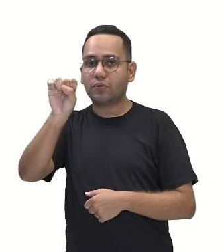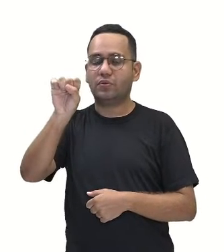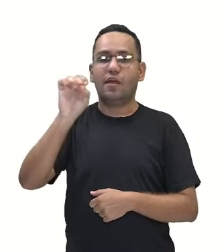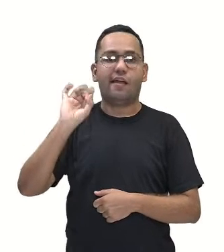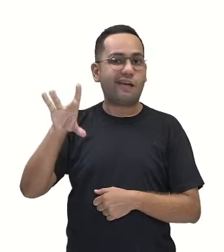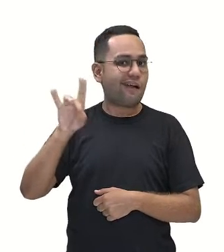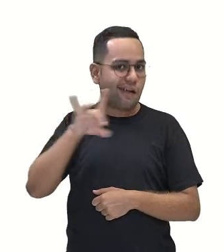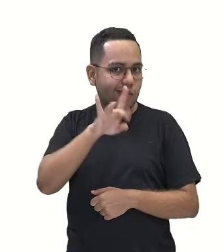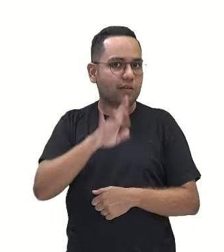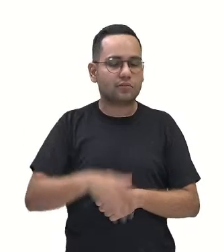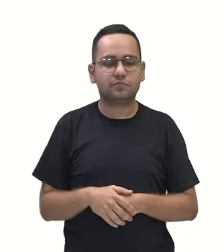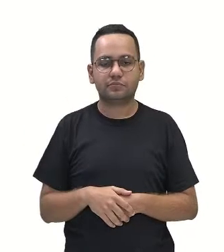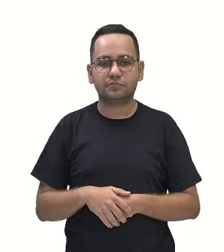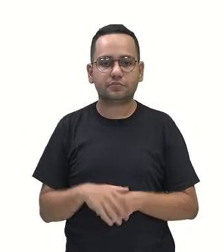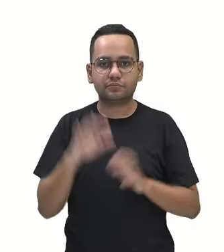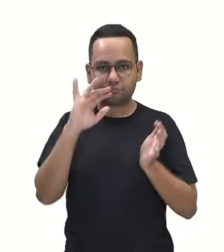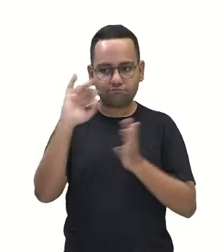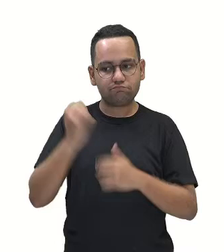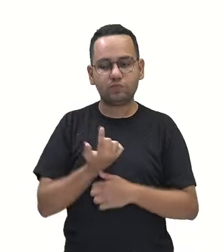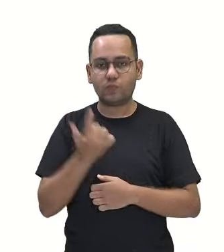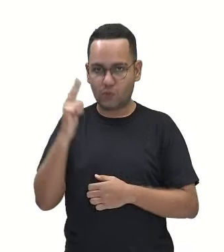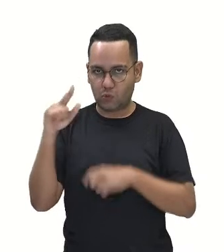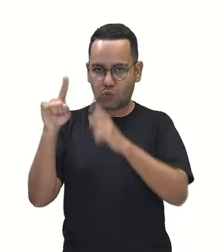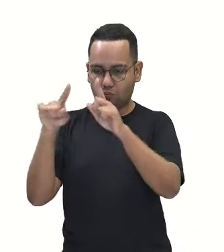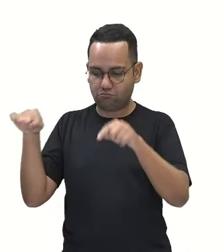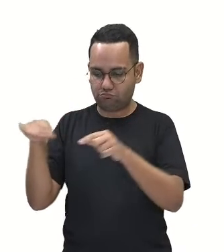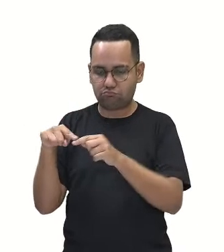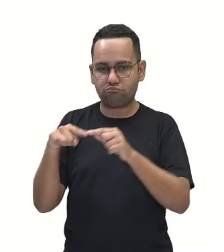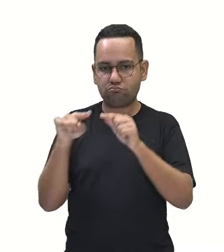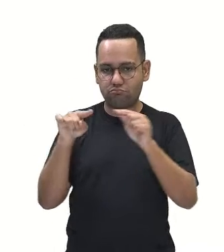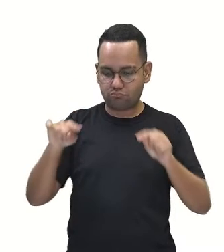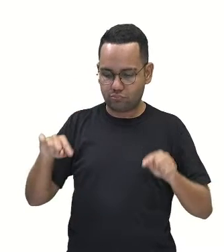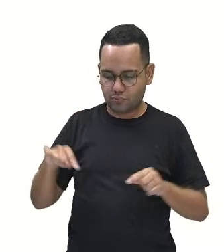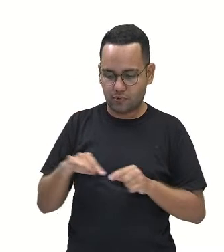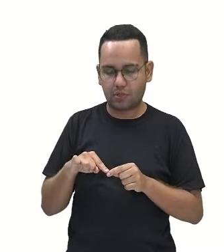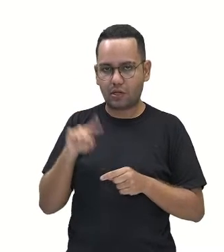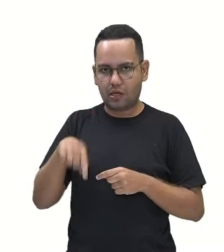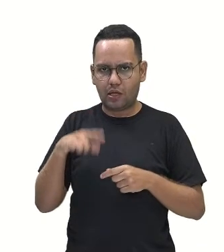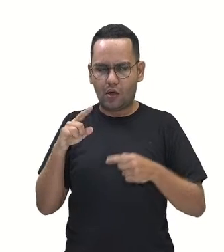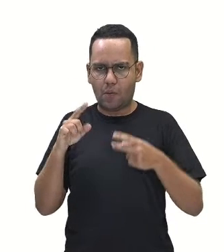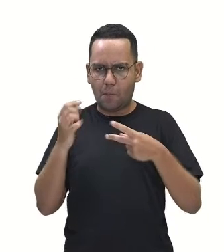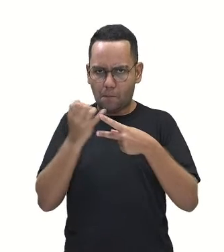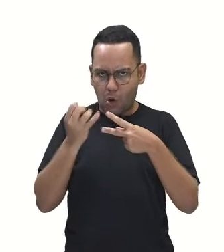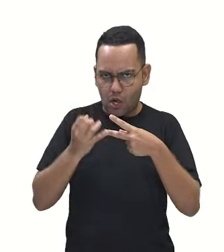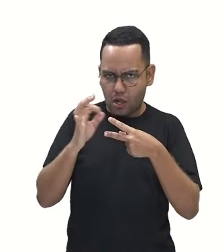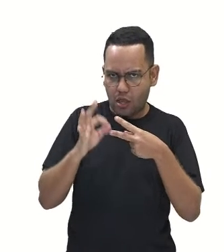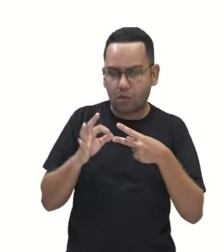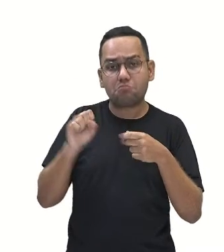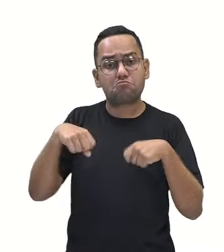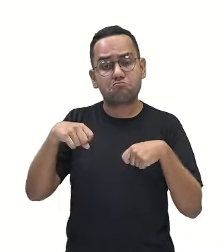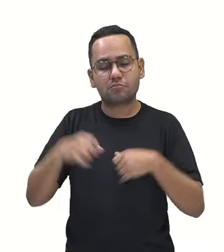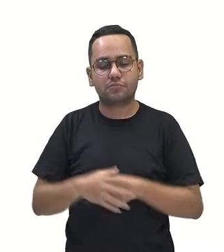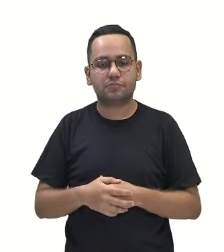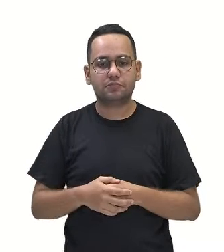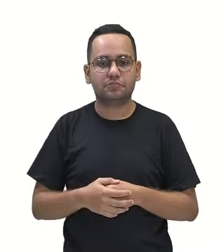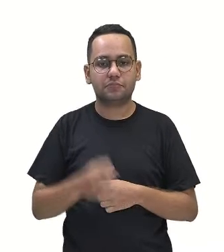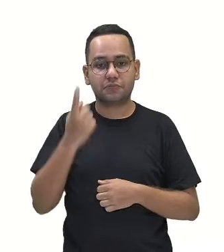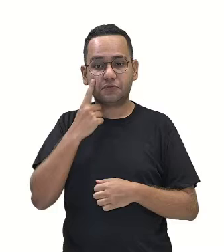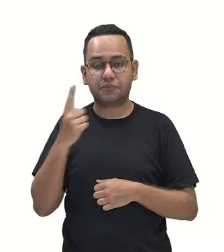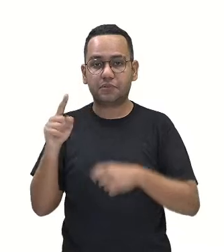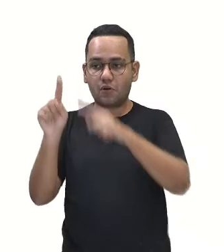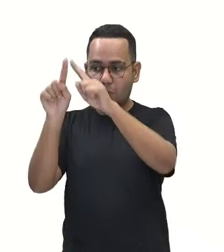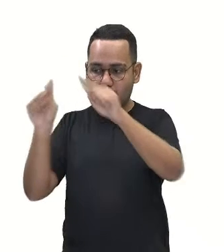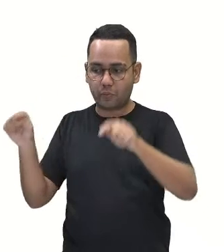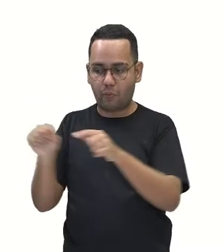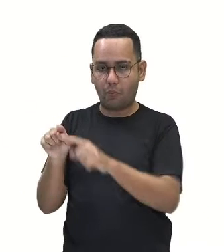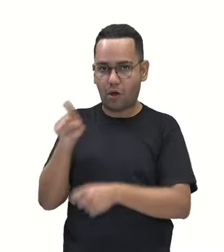esses outros dois, professora, eles também são polígonos regulares? São. Nós temos aqui o triângulo. Esse